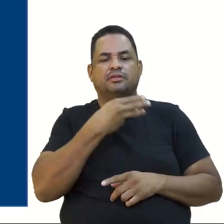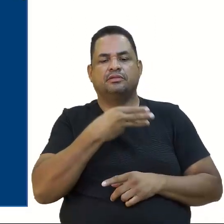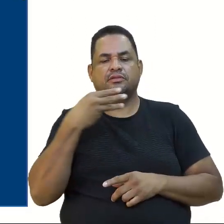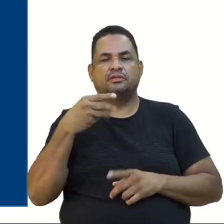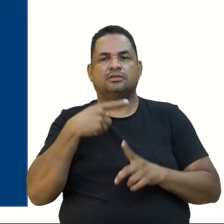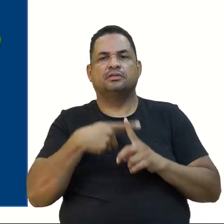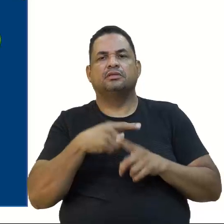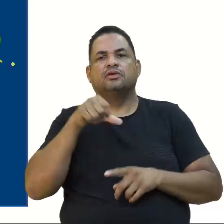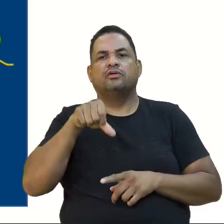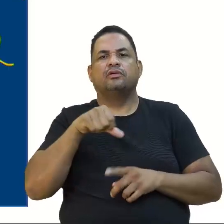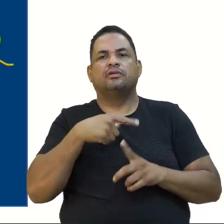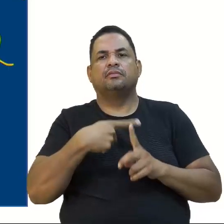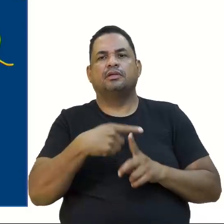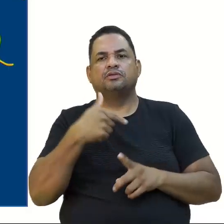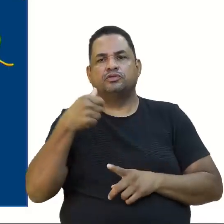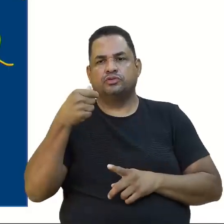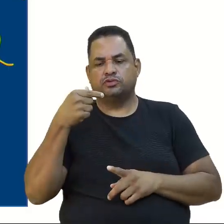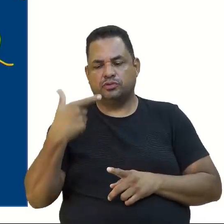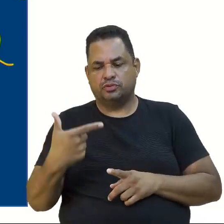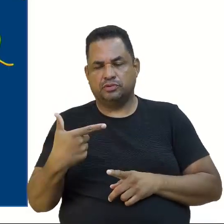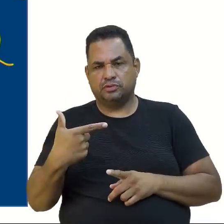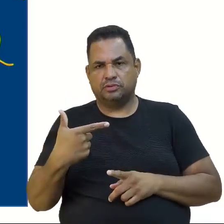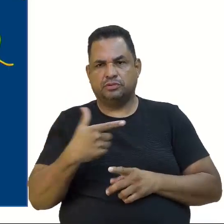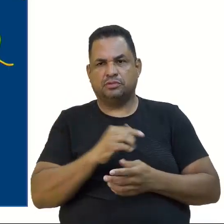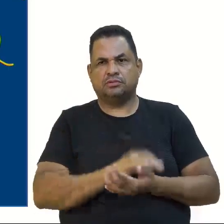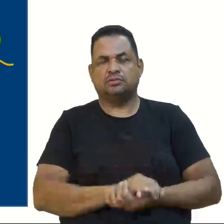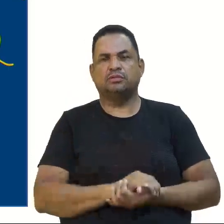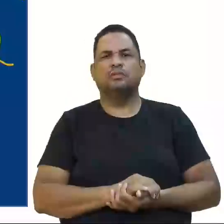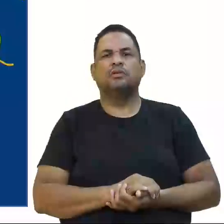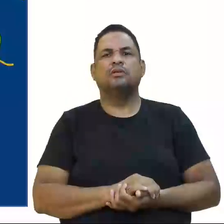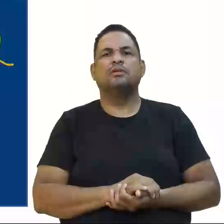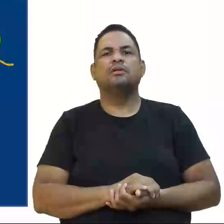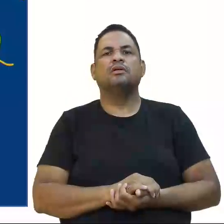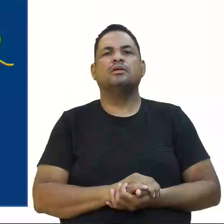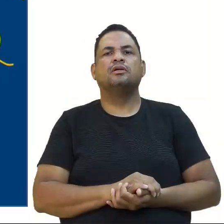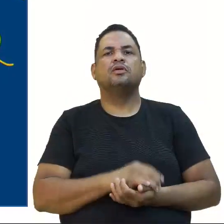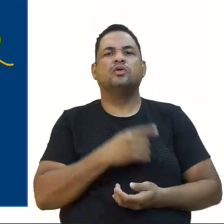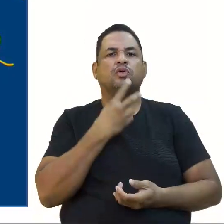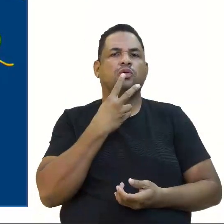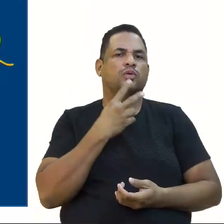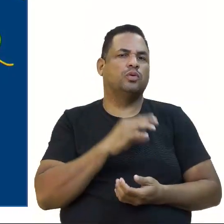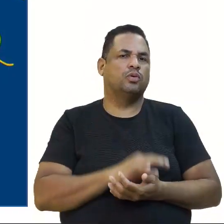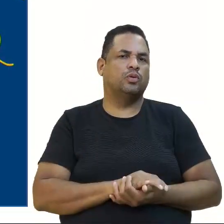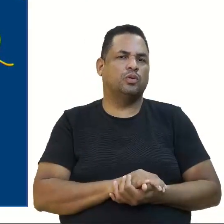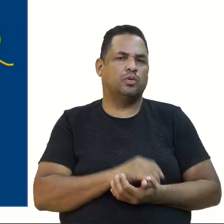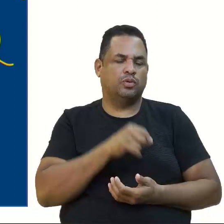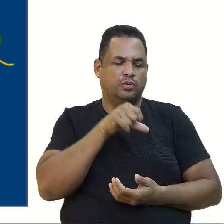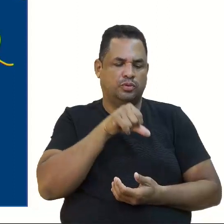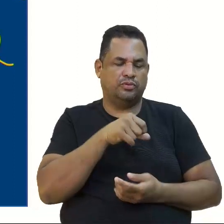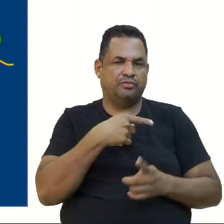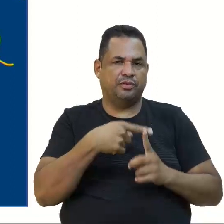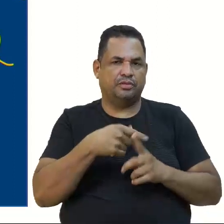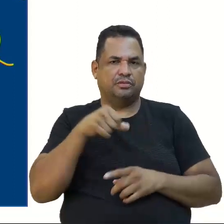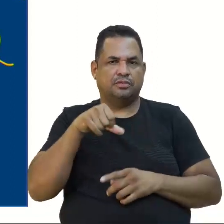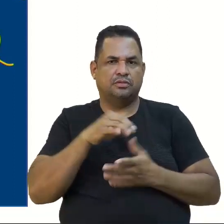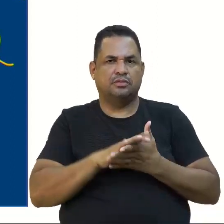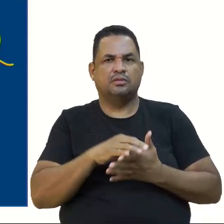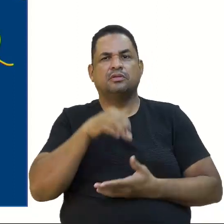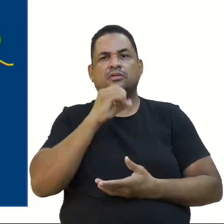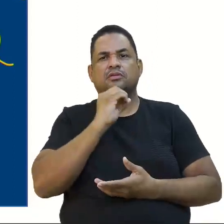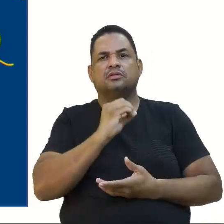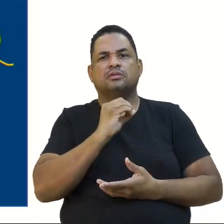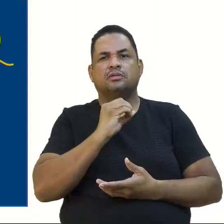também. 9 mais 2. 2. 9 tira 9, a gente elimina. Então, Fica f zero. do número 3